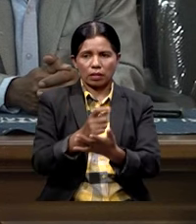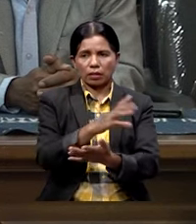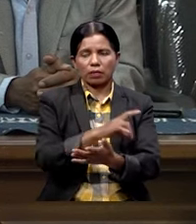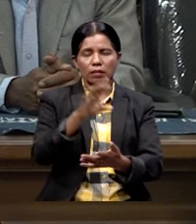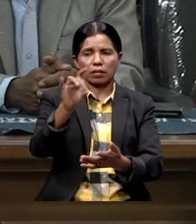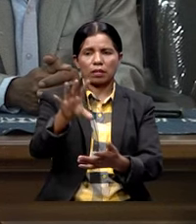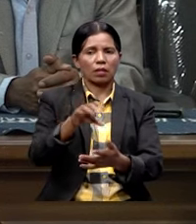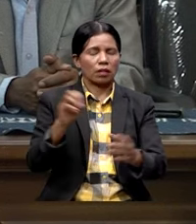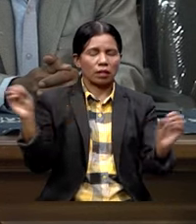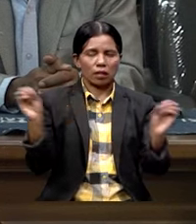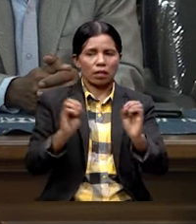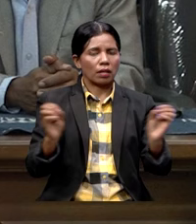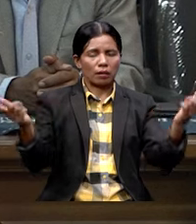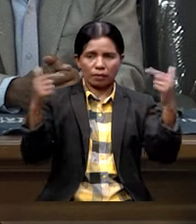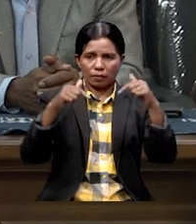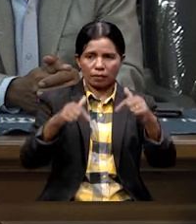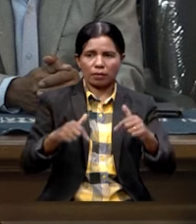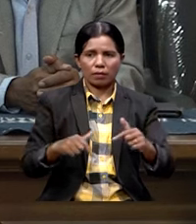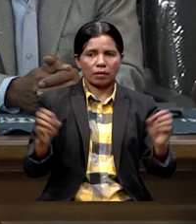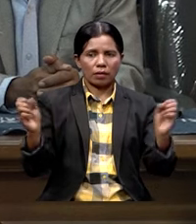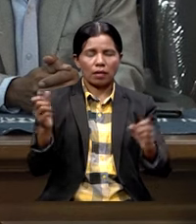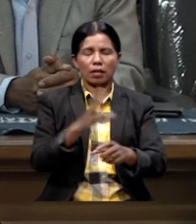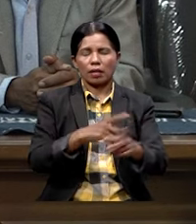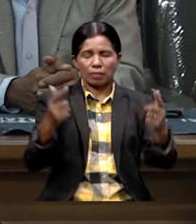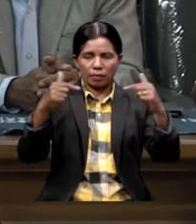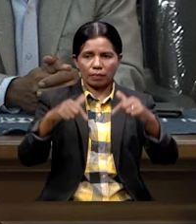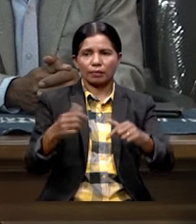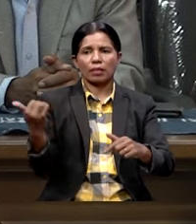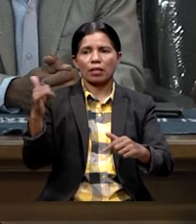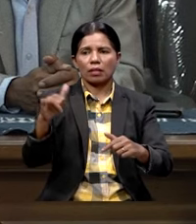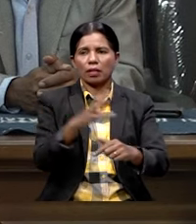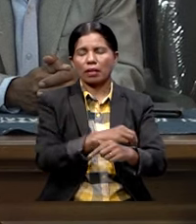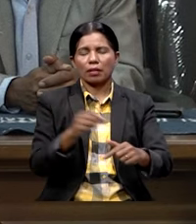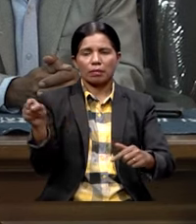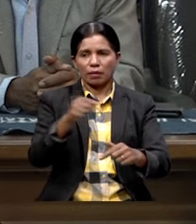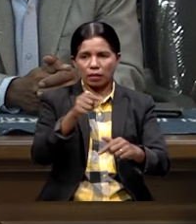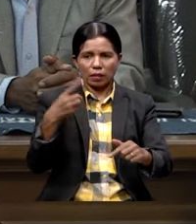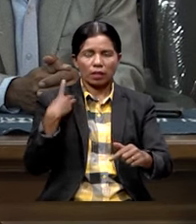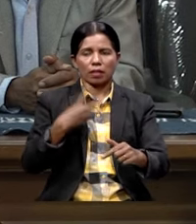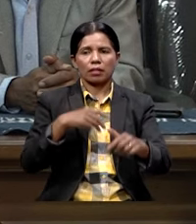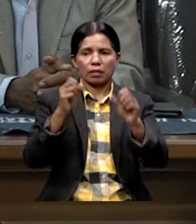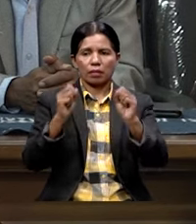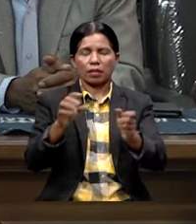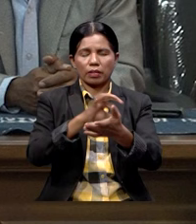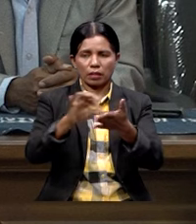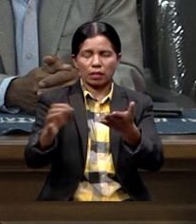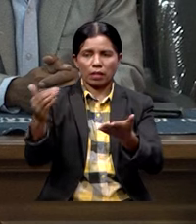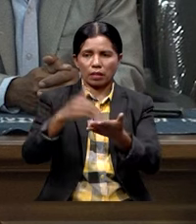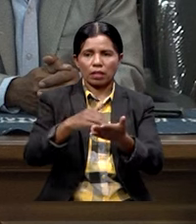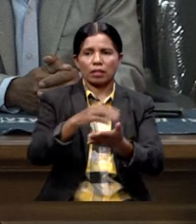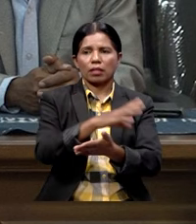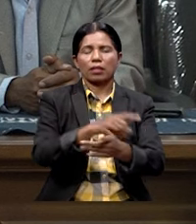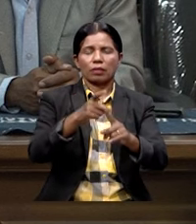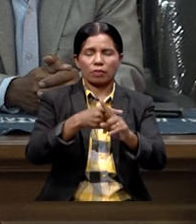9.487 neve maka la mai é nem mesmo lalativos, né? Significa que se vai com a percentagem e tá consegue resistir a falha a período de 6